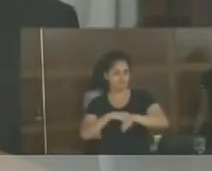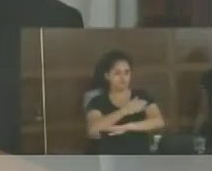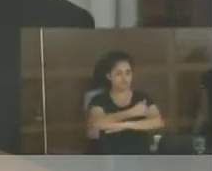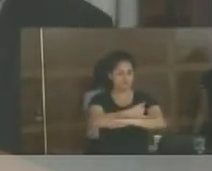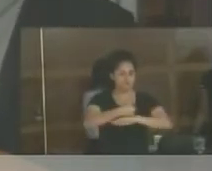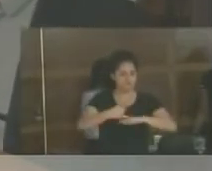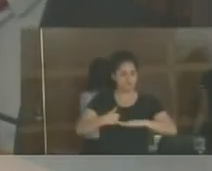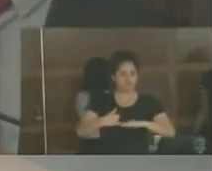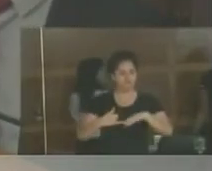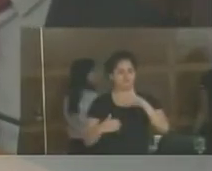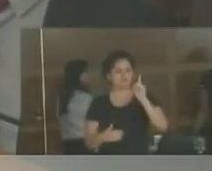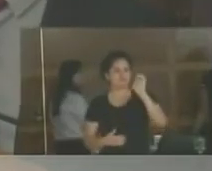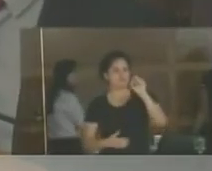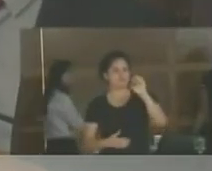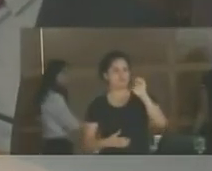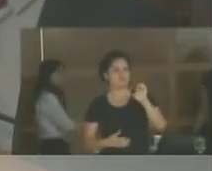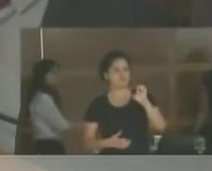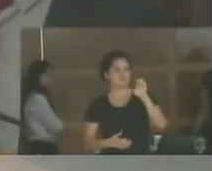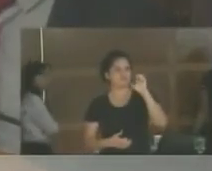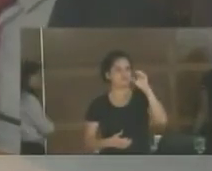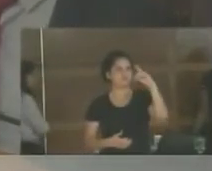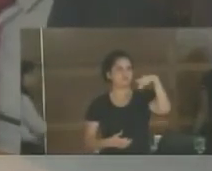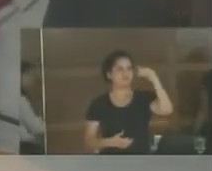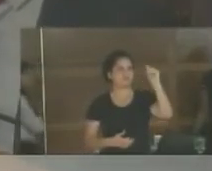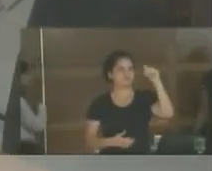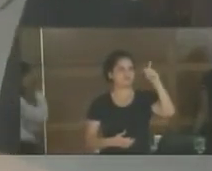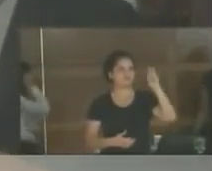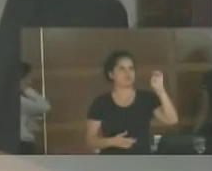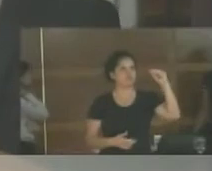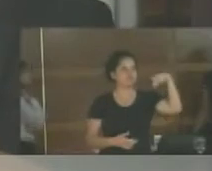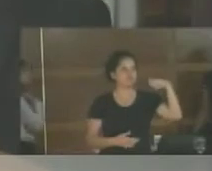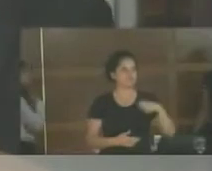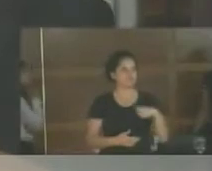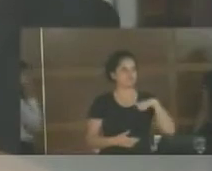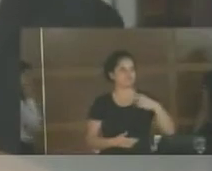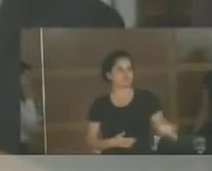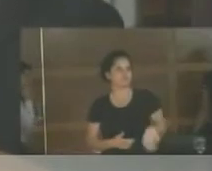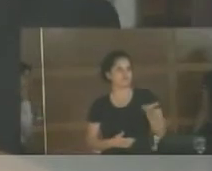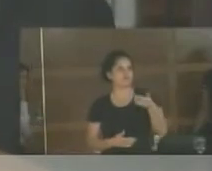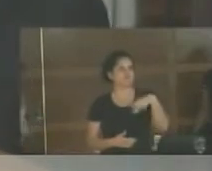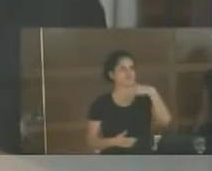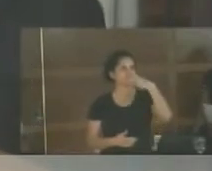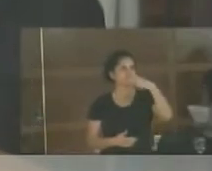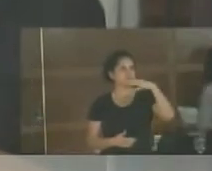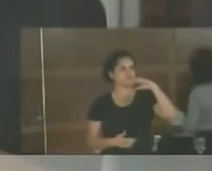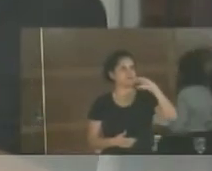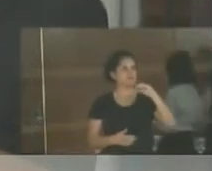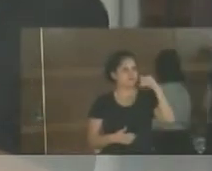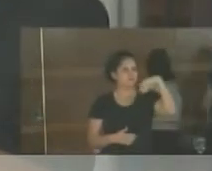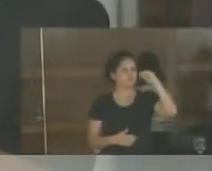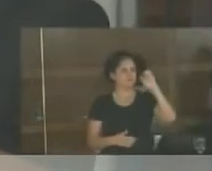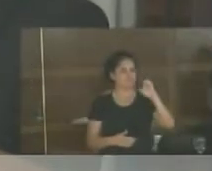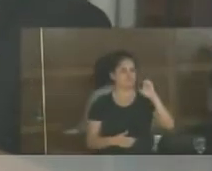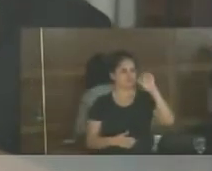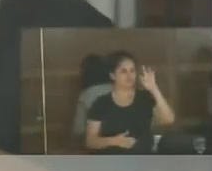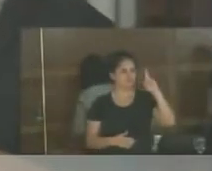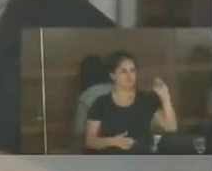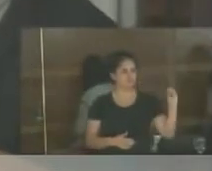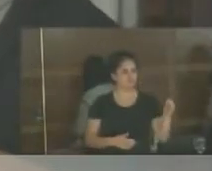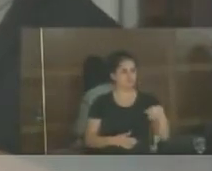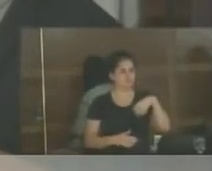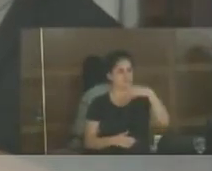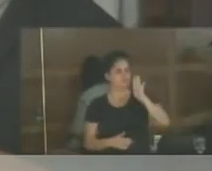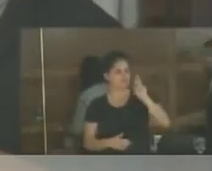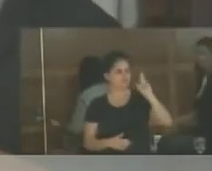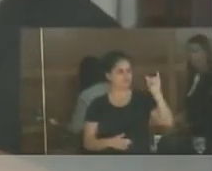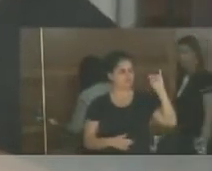melhor sistema de drenagem, vereador Timóteo, de todos os campos do município, tem mais de 300 metros cúbicos de brita, mais de